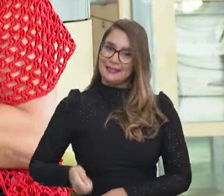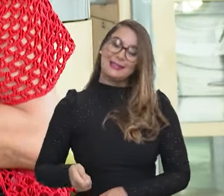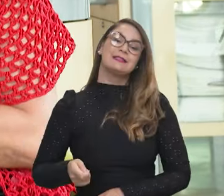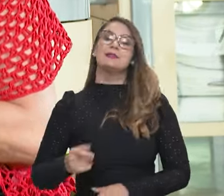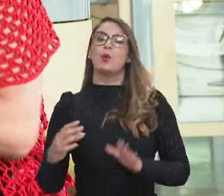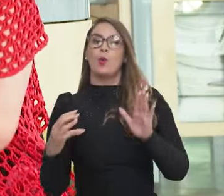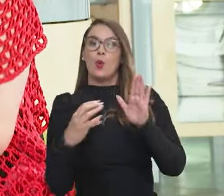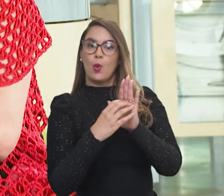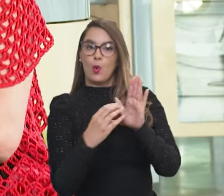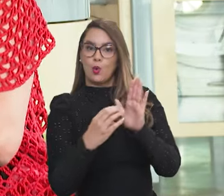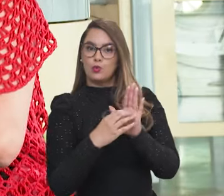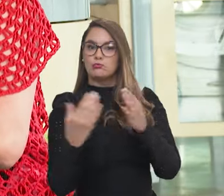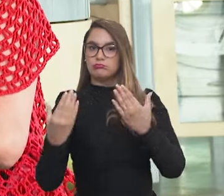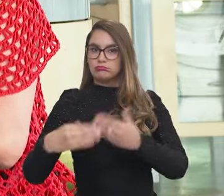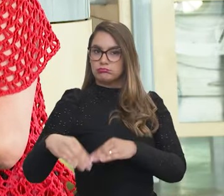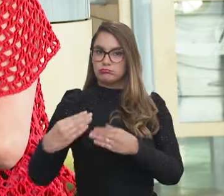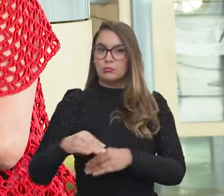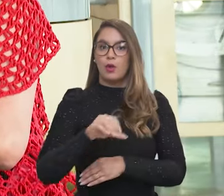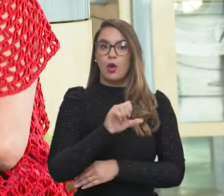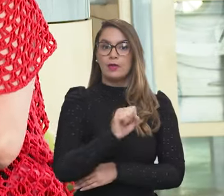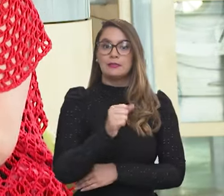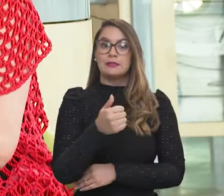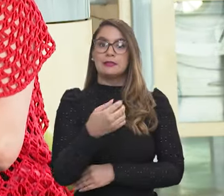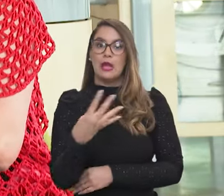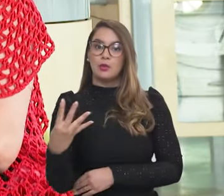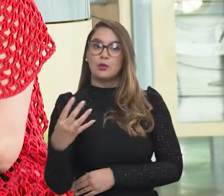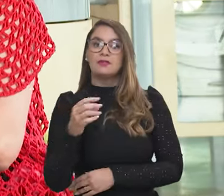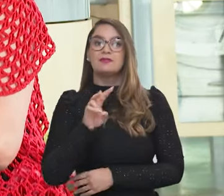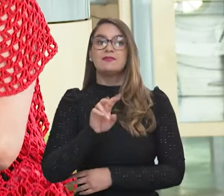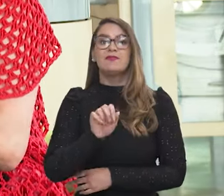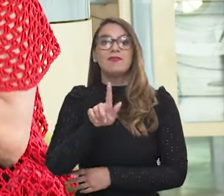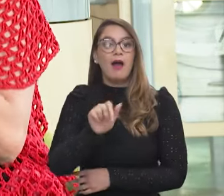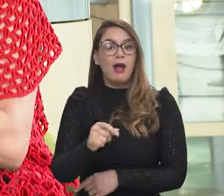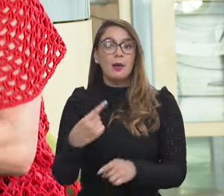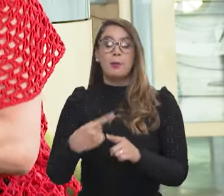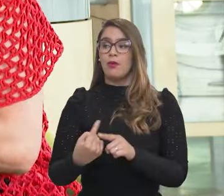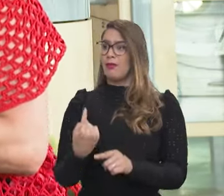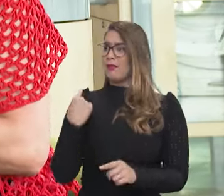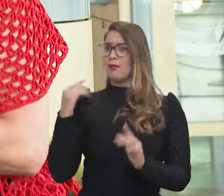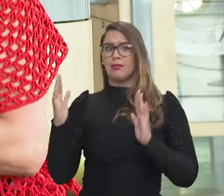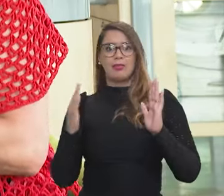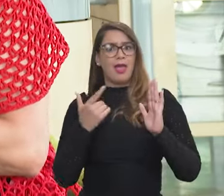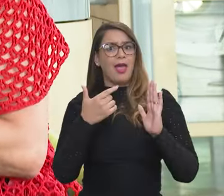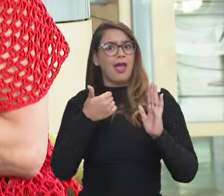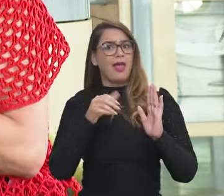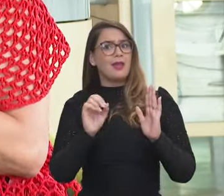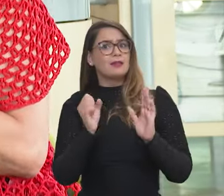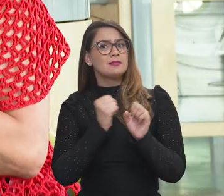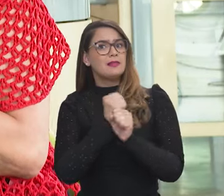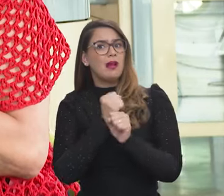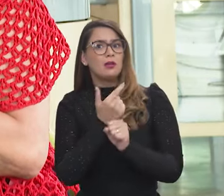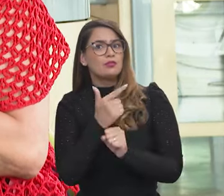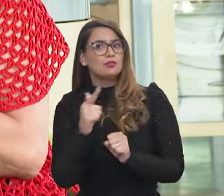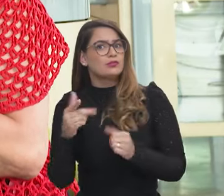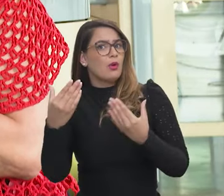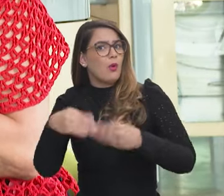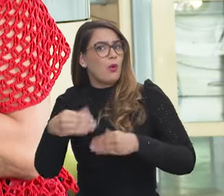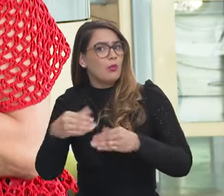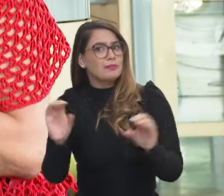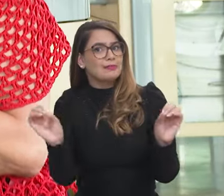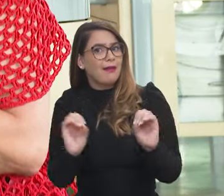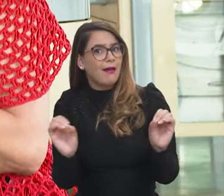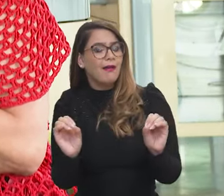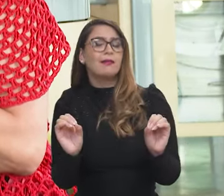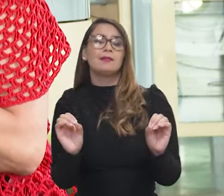do concurso público, porque são 814 vagas. Também fazia mais de 10 anos que não existia concurso público no Brasil.